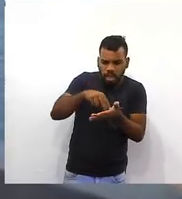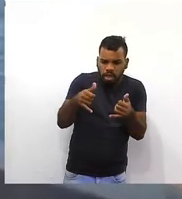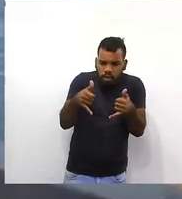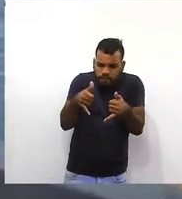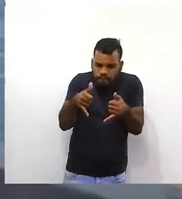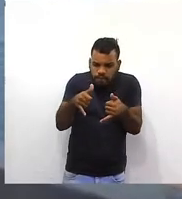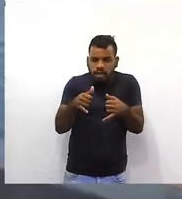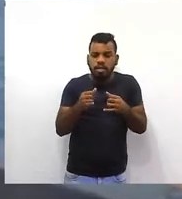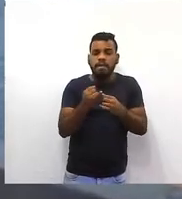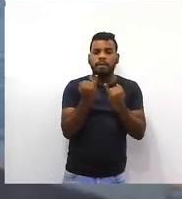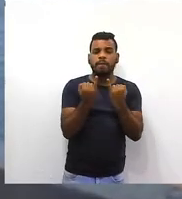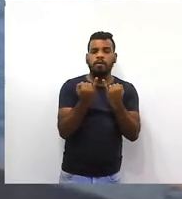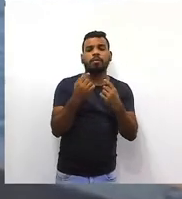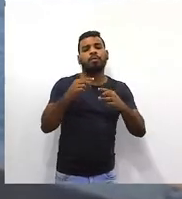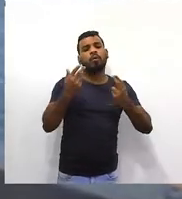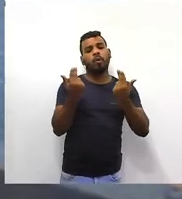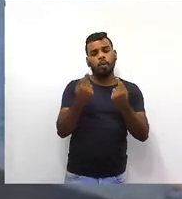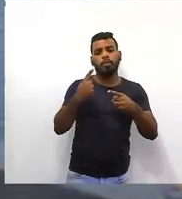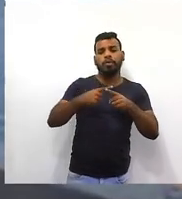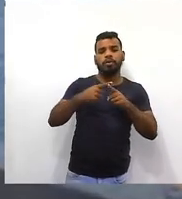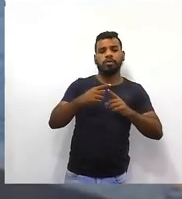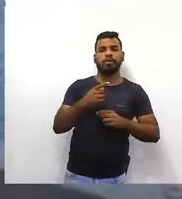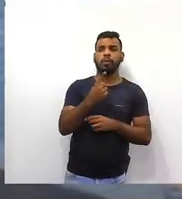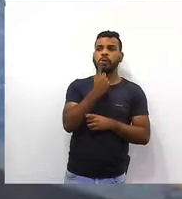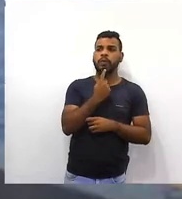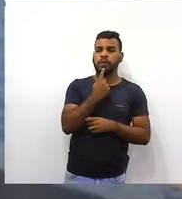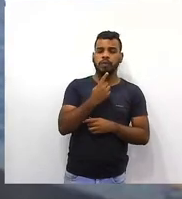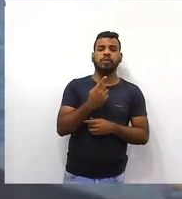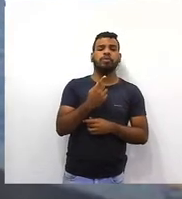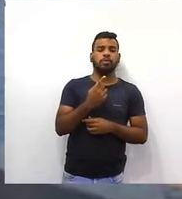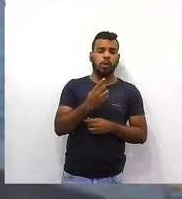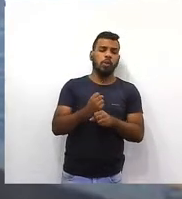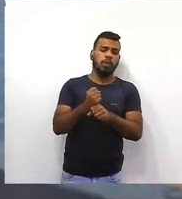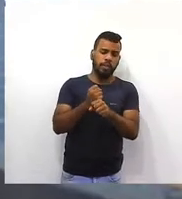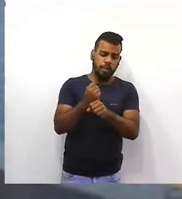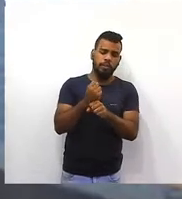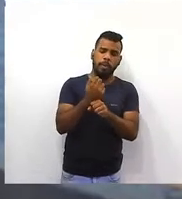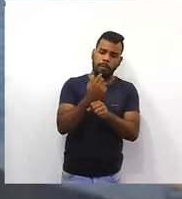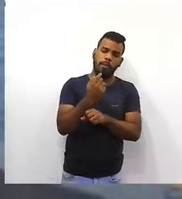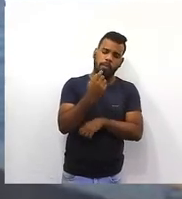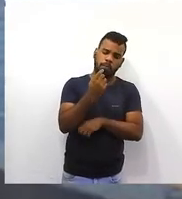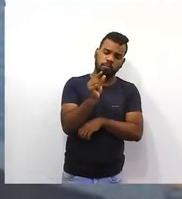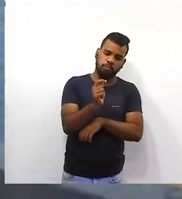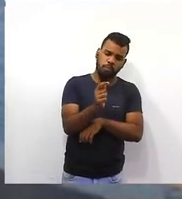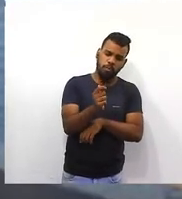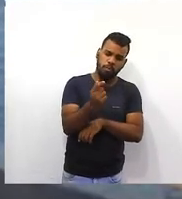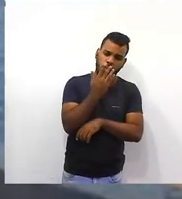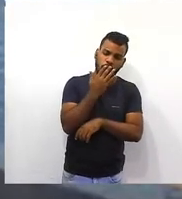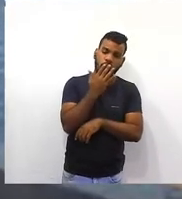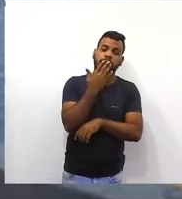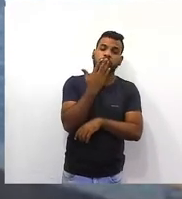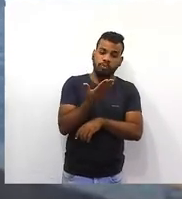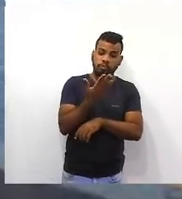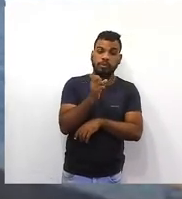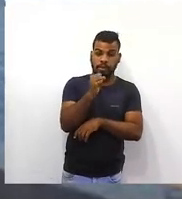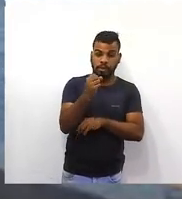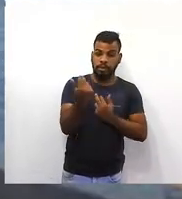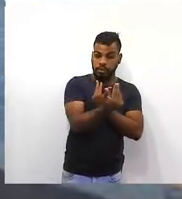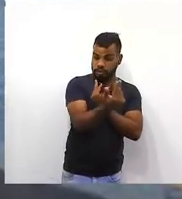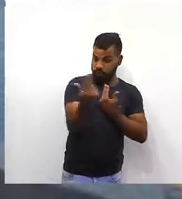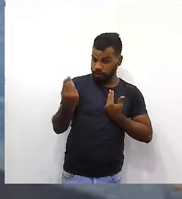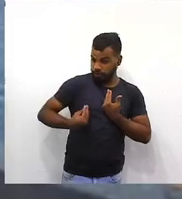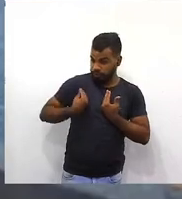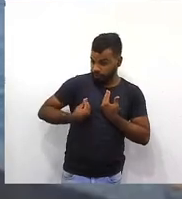iguais também porque o sangue que usamos tem pouca tinta. E se somos severinos, iguais em tudo na